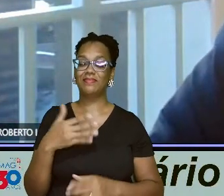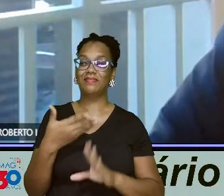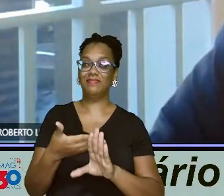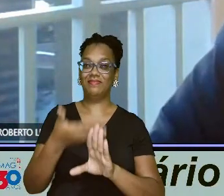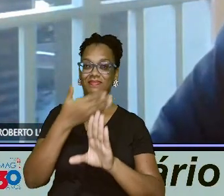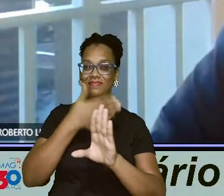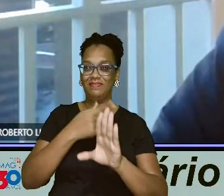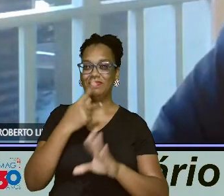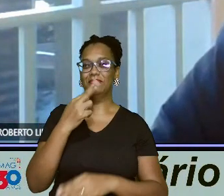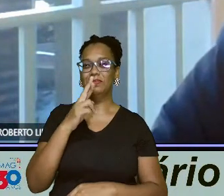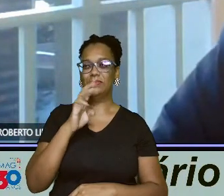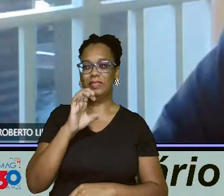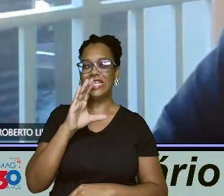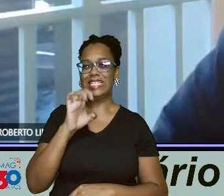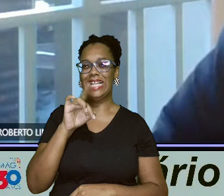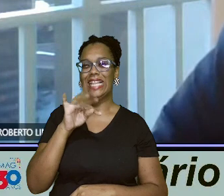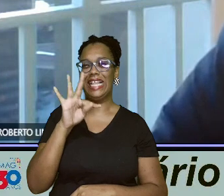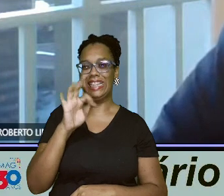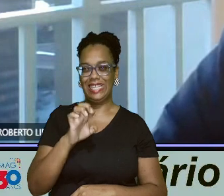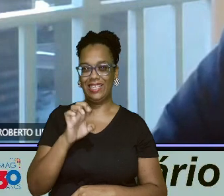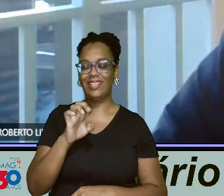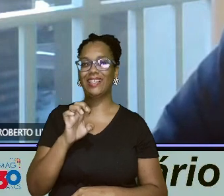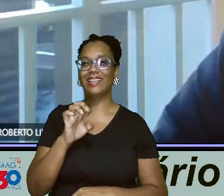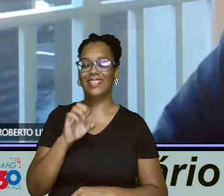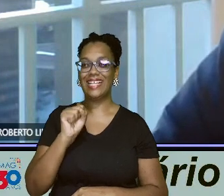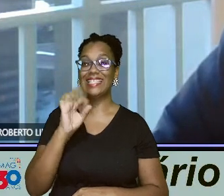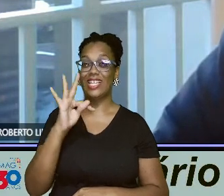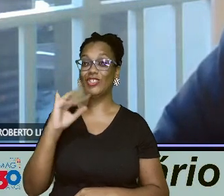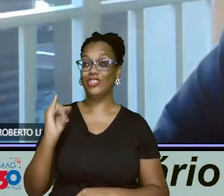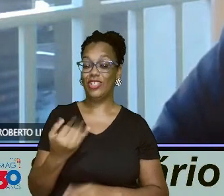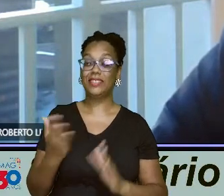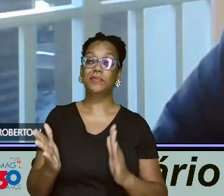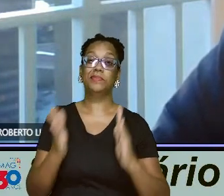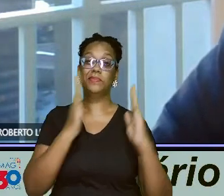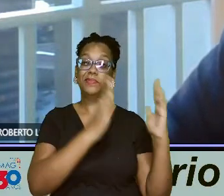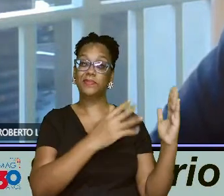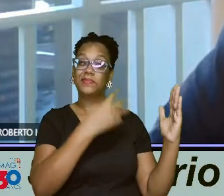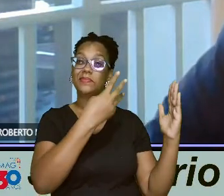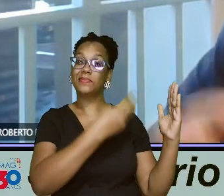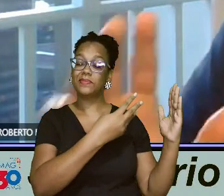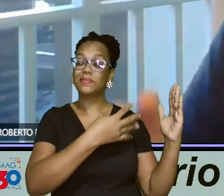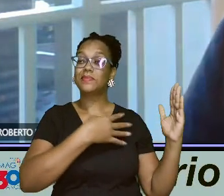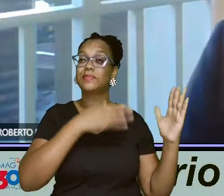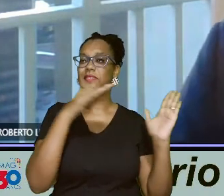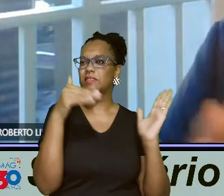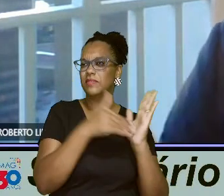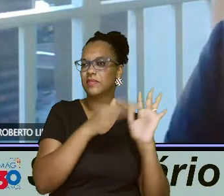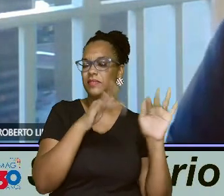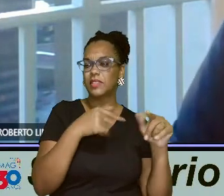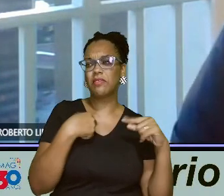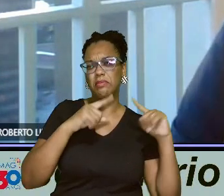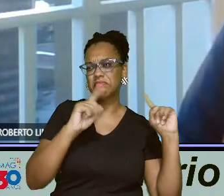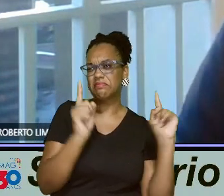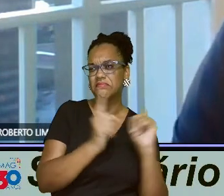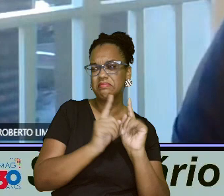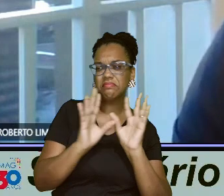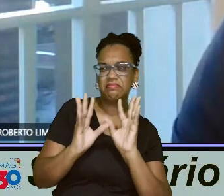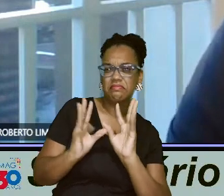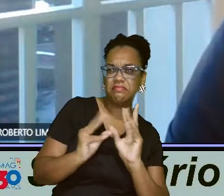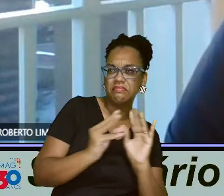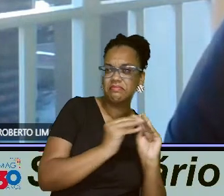STJ que a gente vai comentar. E, por fim, eu vou fazer um breve apanhado do recurso repetitivo